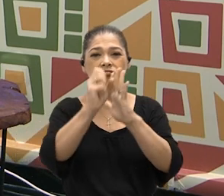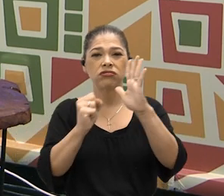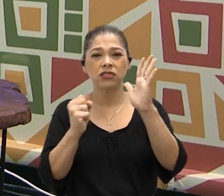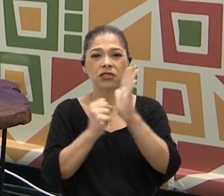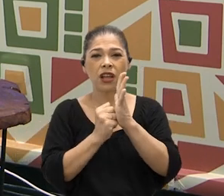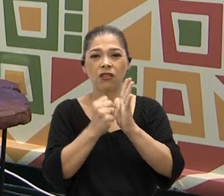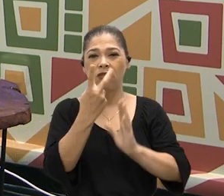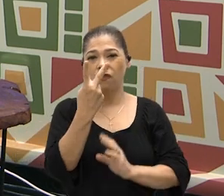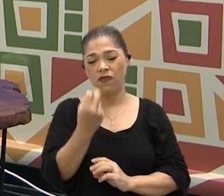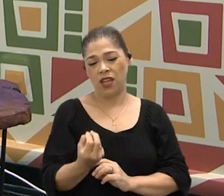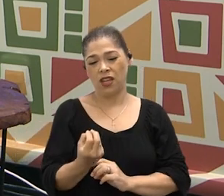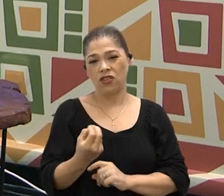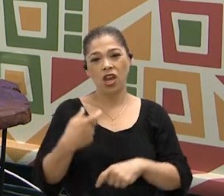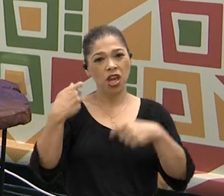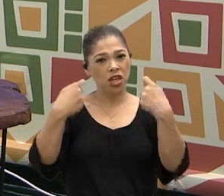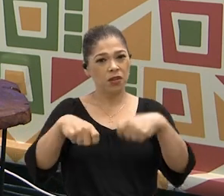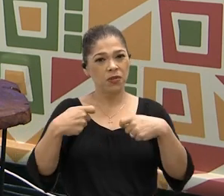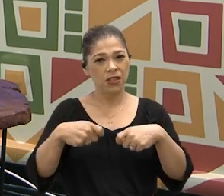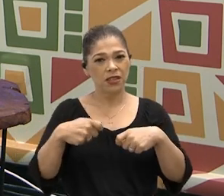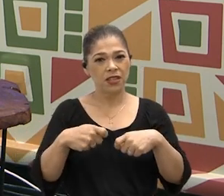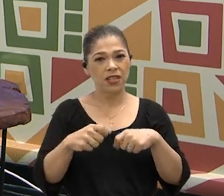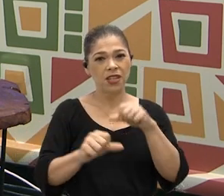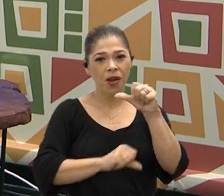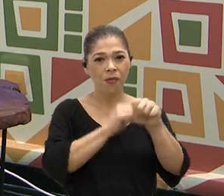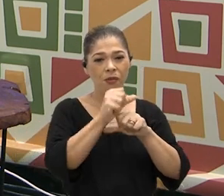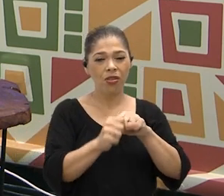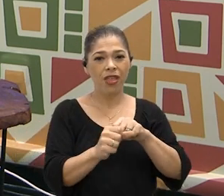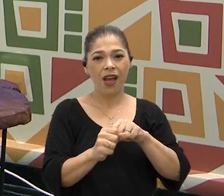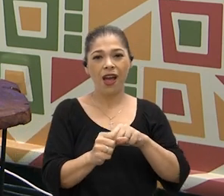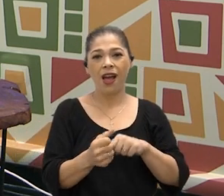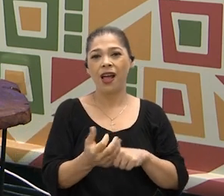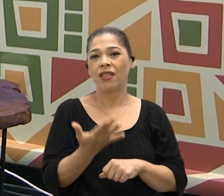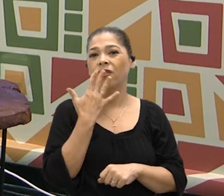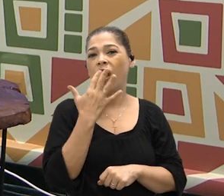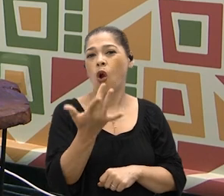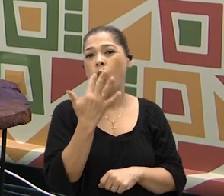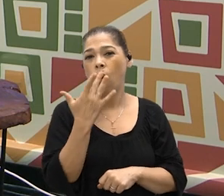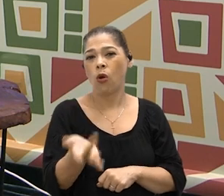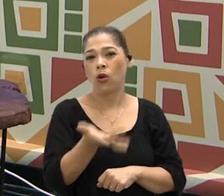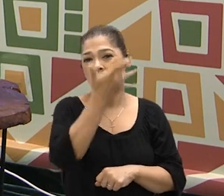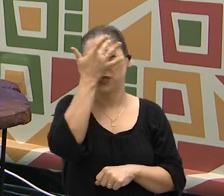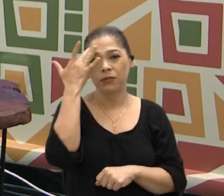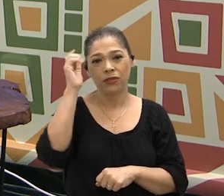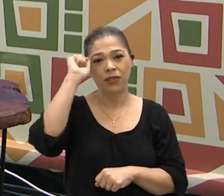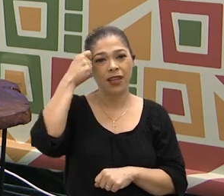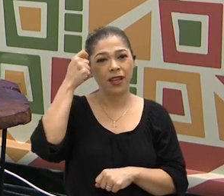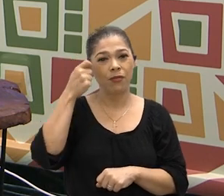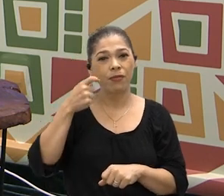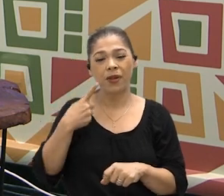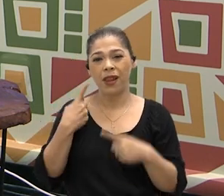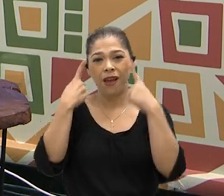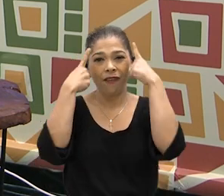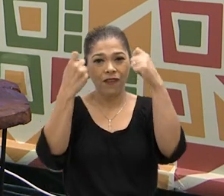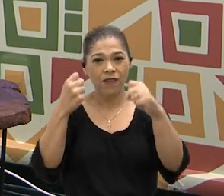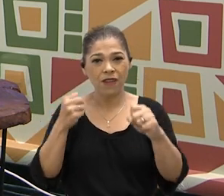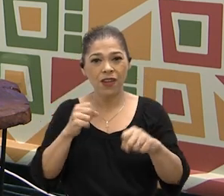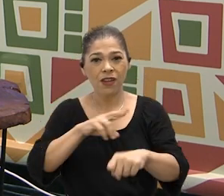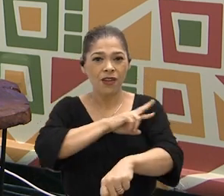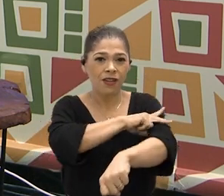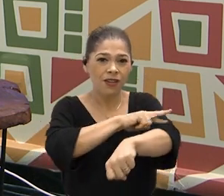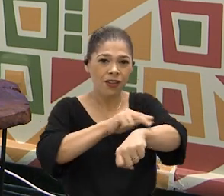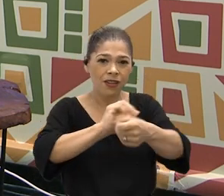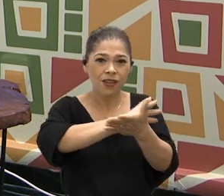século 20 que é necessário embranquecer a população isso ocorreu pela violência do racismo